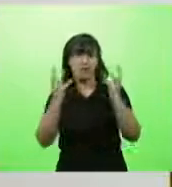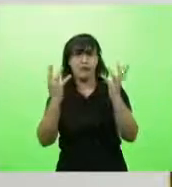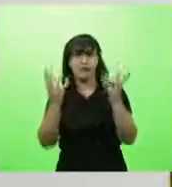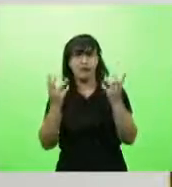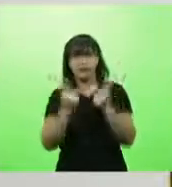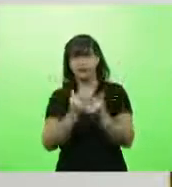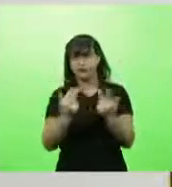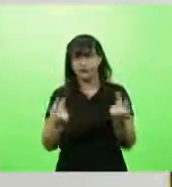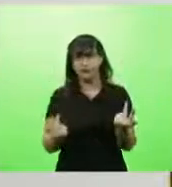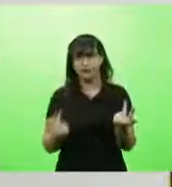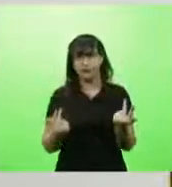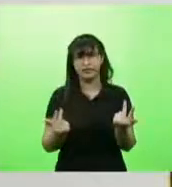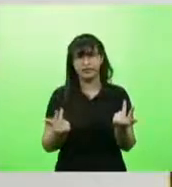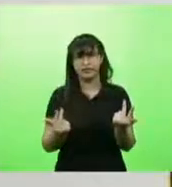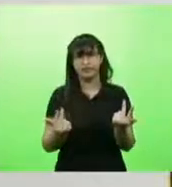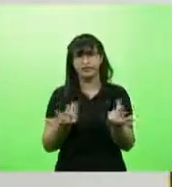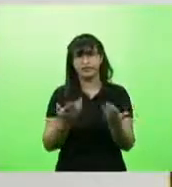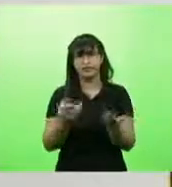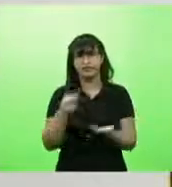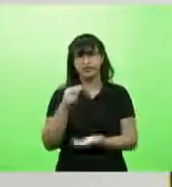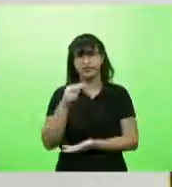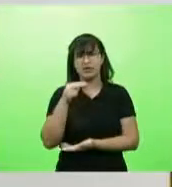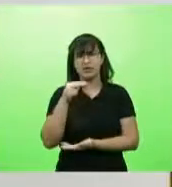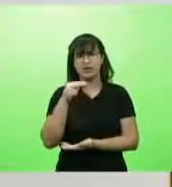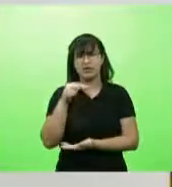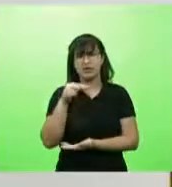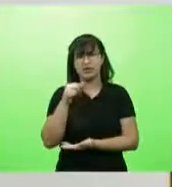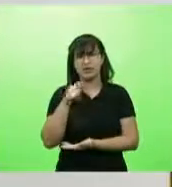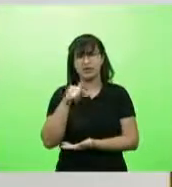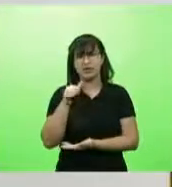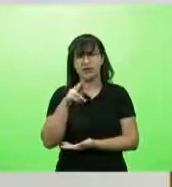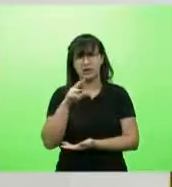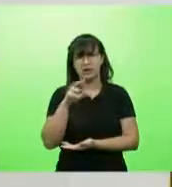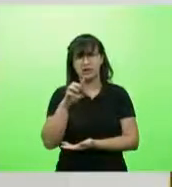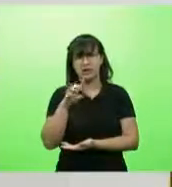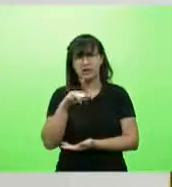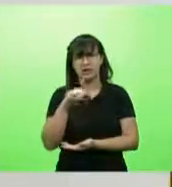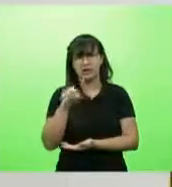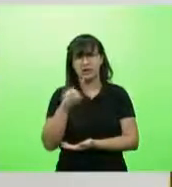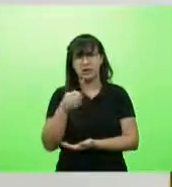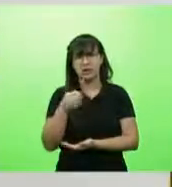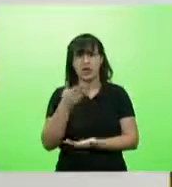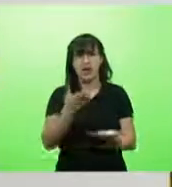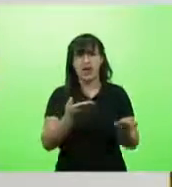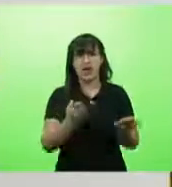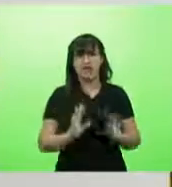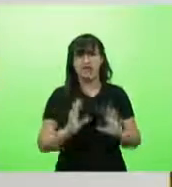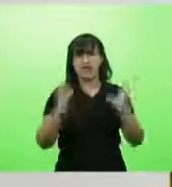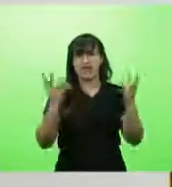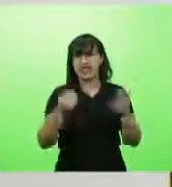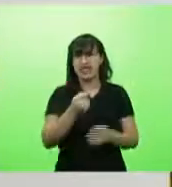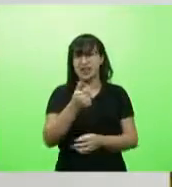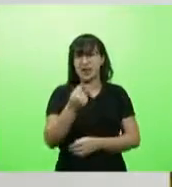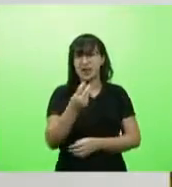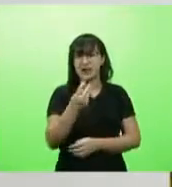festa... Ô, deputado Nazareno, pegaram uma festa com quase 200 idosos dançando. Hã?